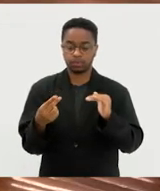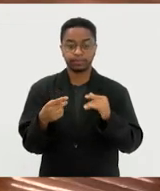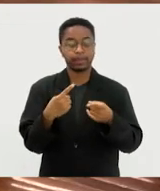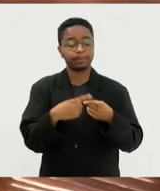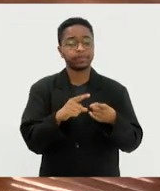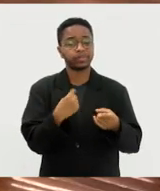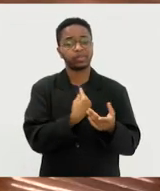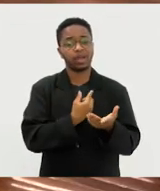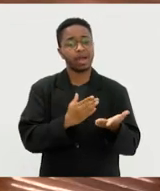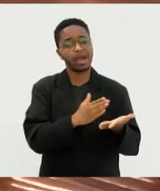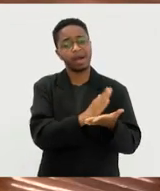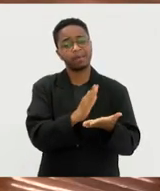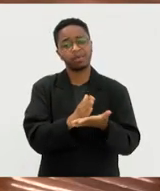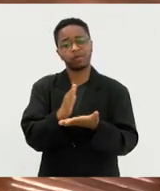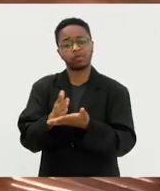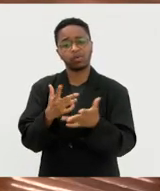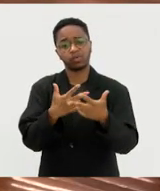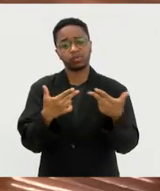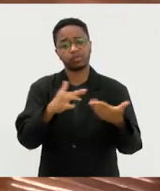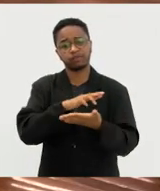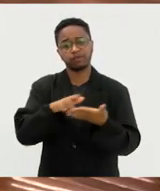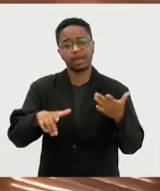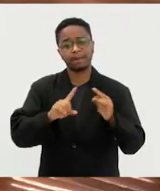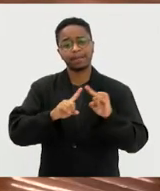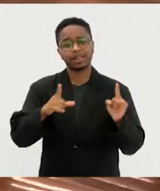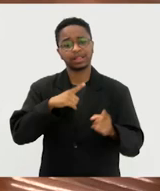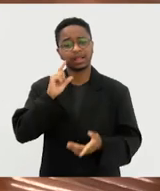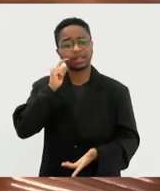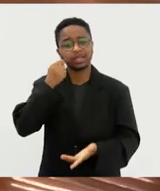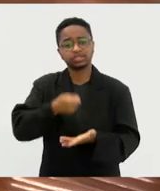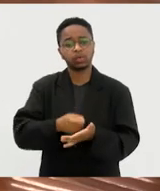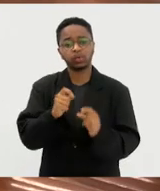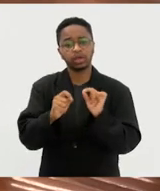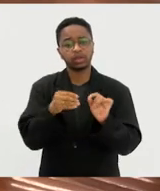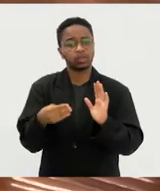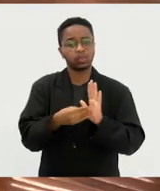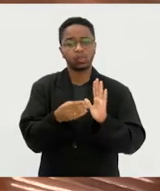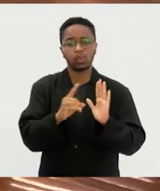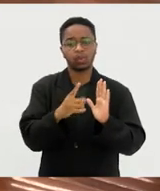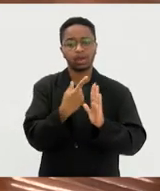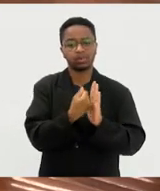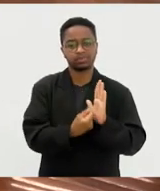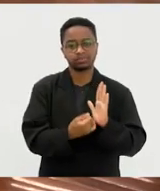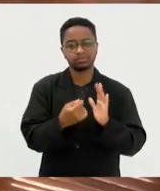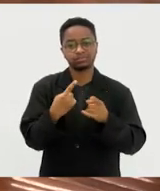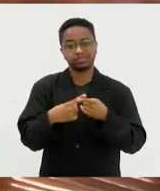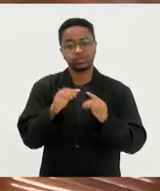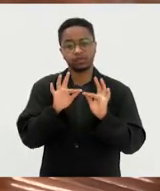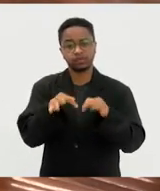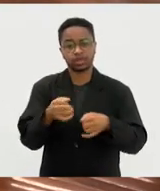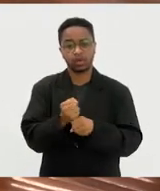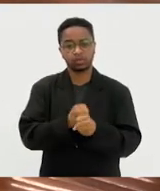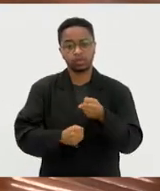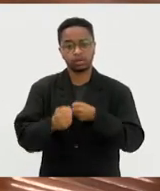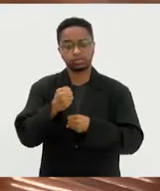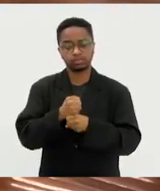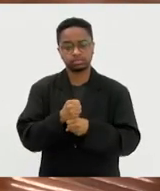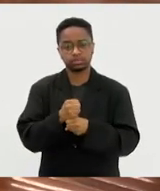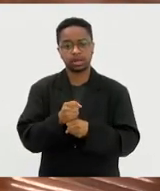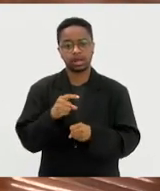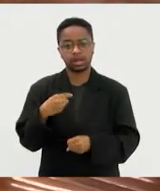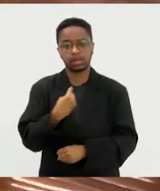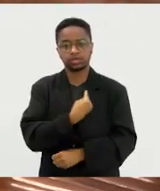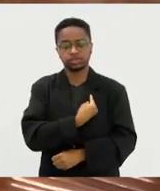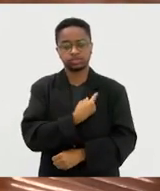coisas aqui no final e que a gente tomou uma decisão política de não levar para o orçamento. A gente chegou no final do ano,